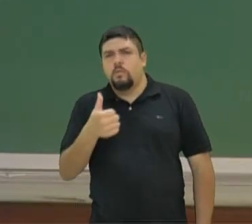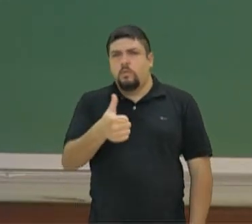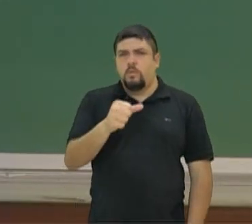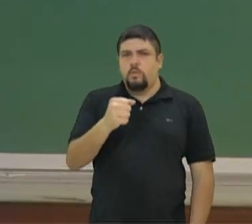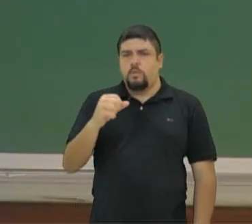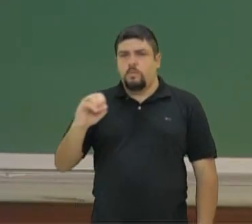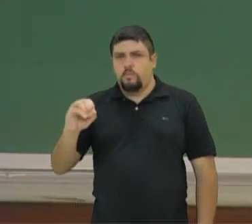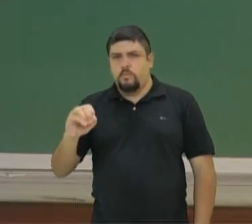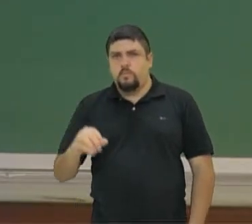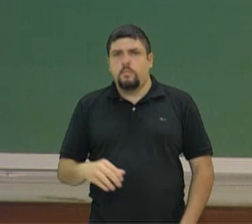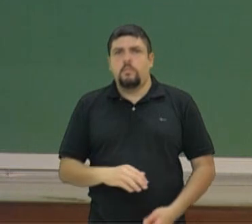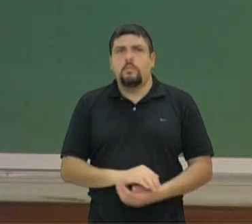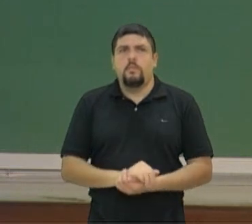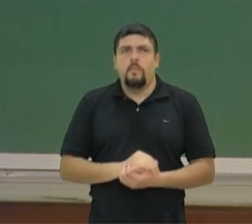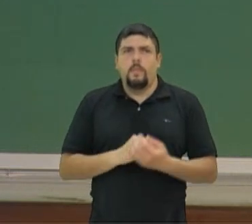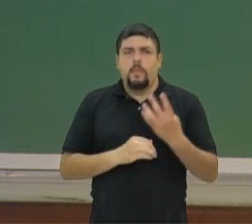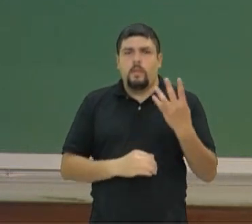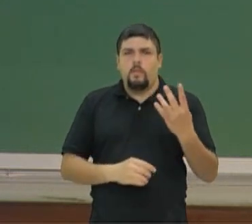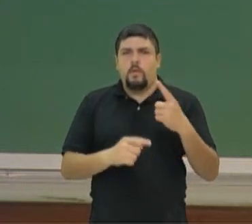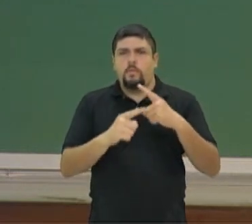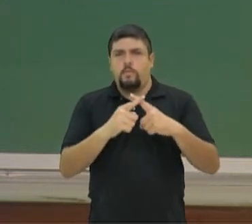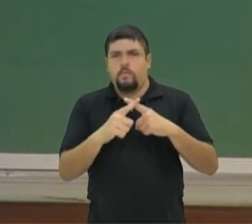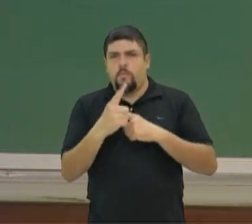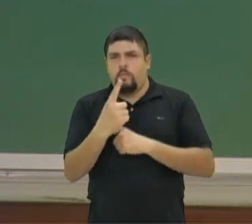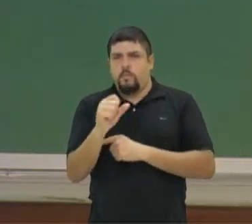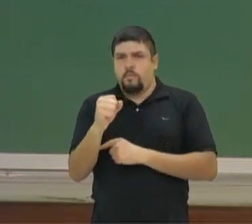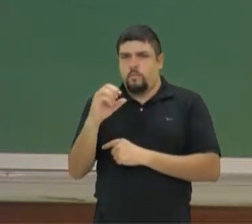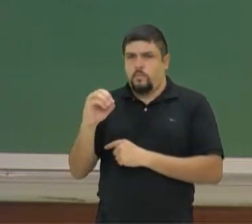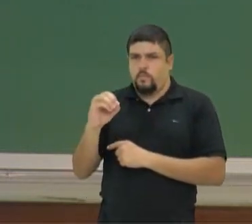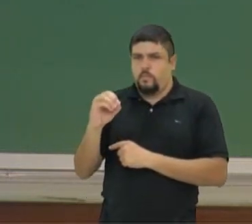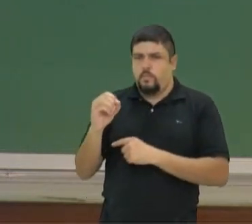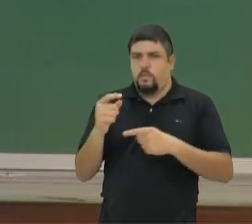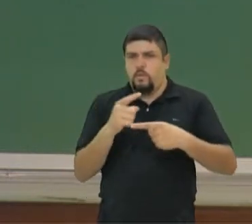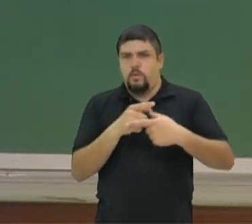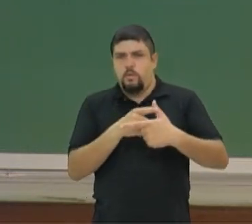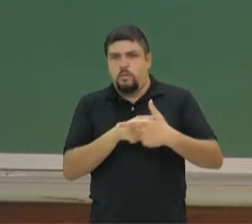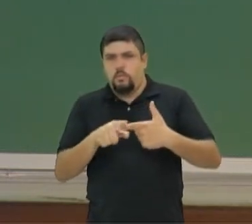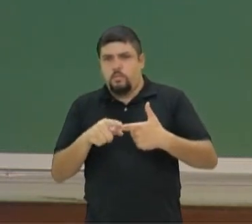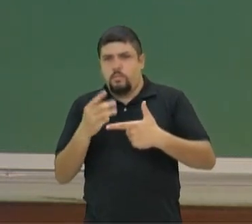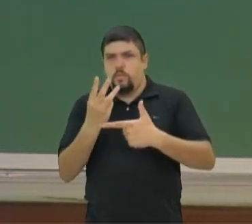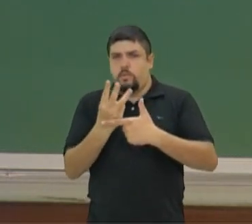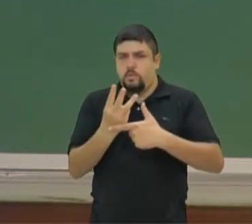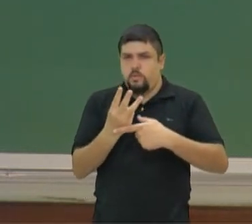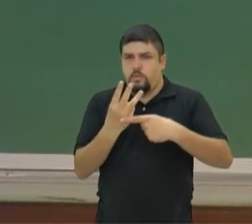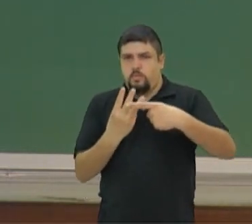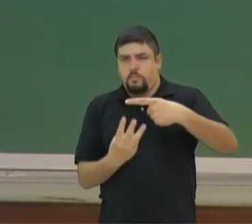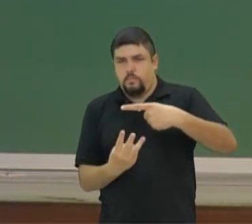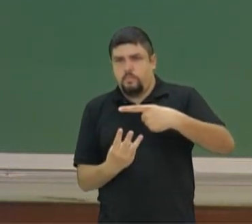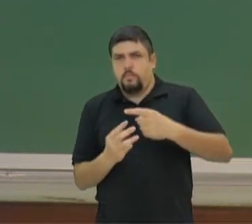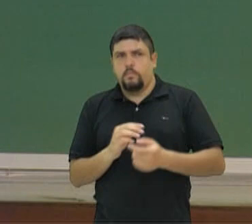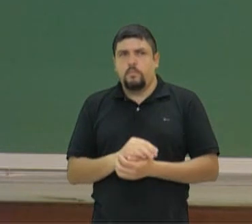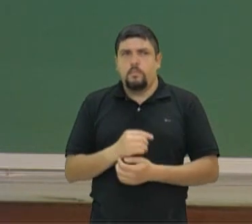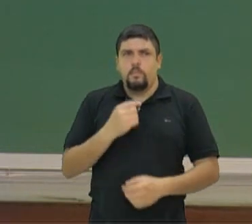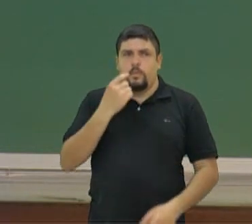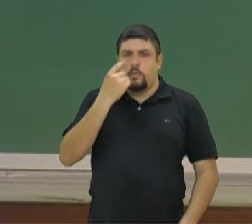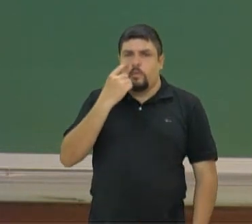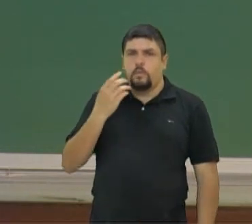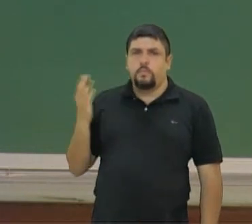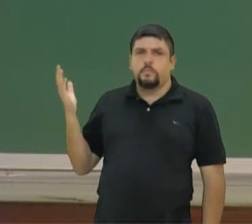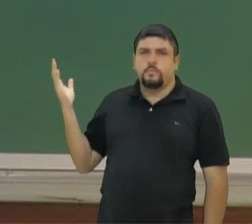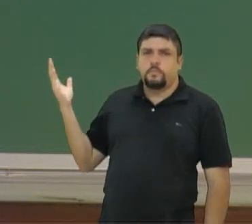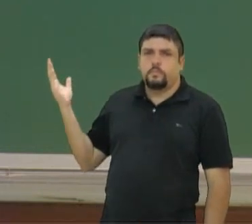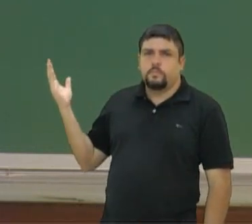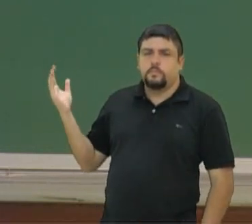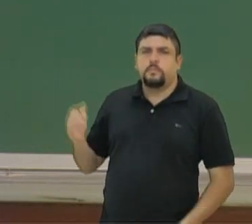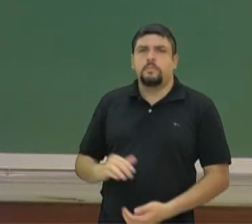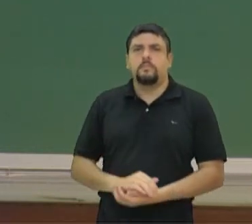vezes 180 dividido por 3, 240 graus. Está aqui para vocês o argangaus aqui, eixo. Este